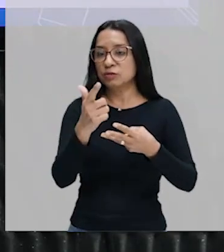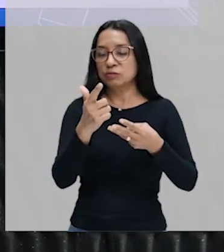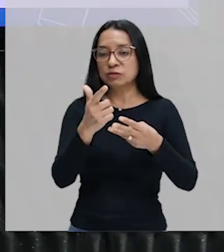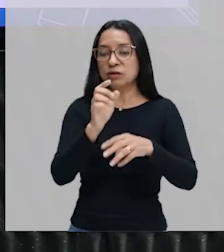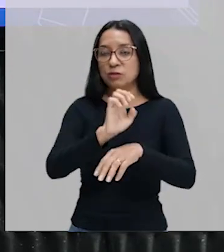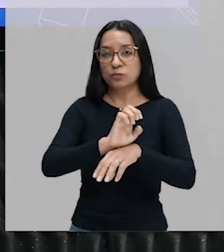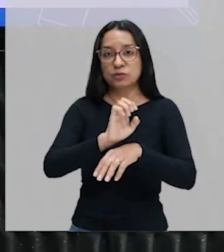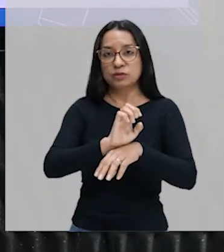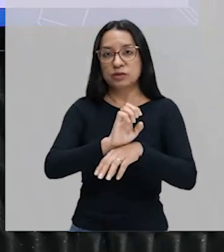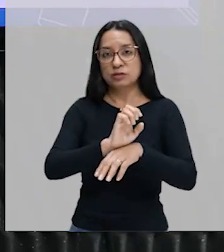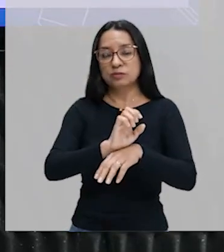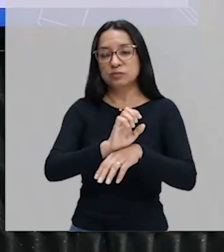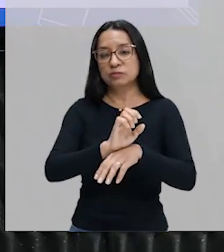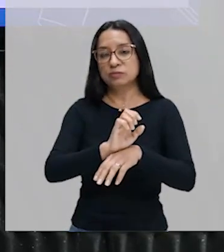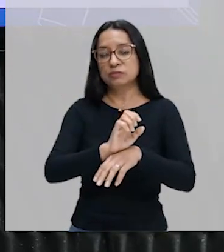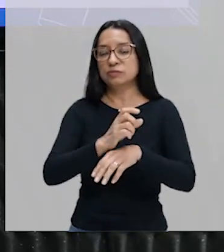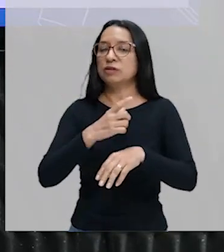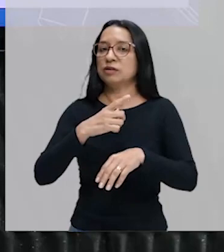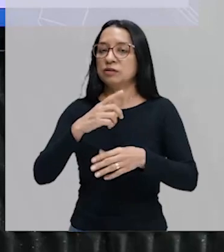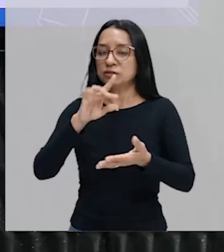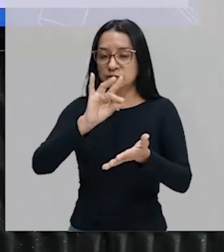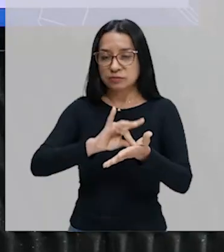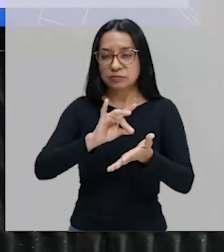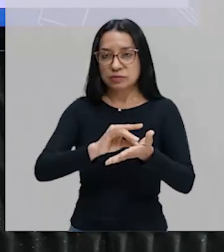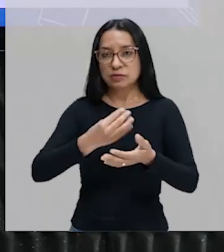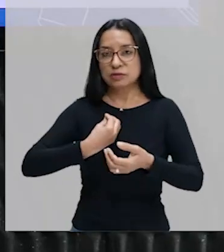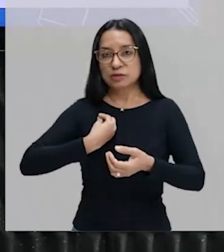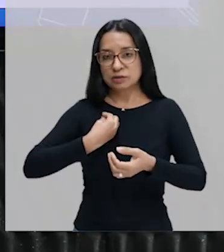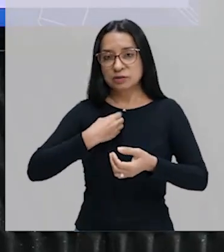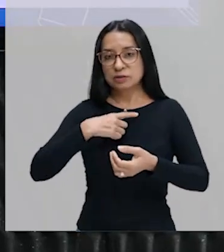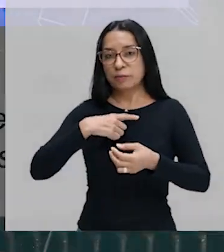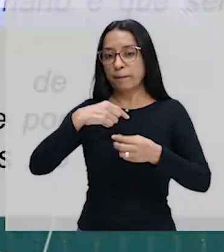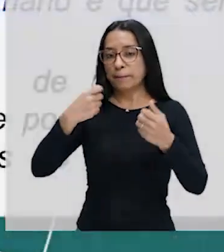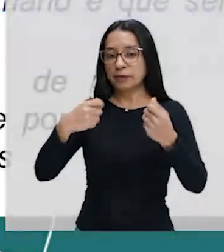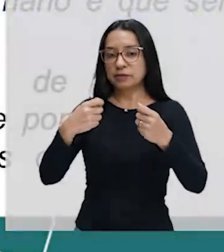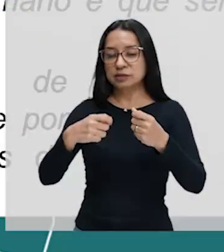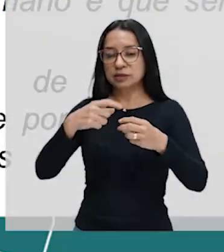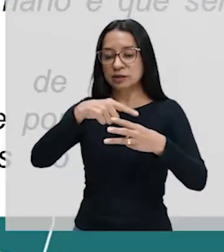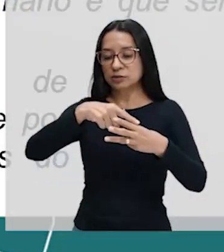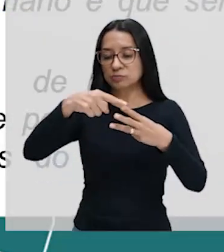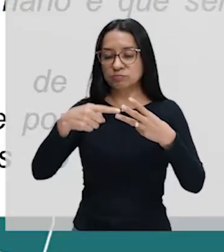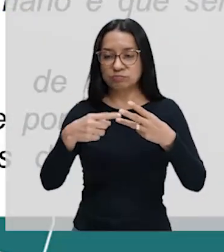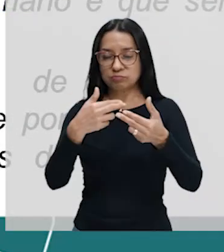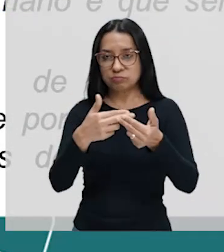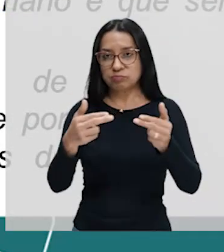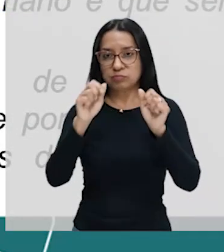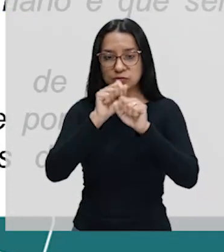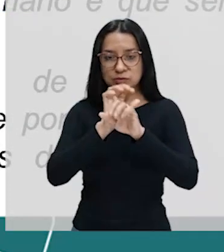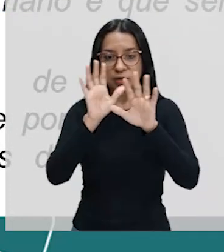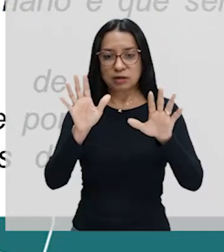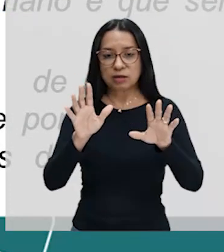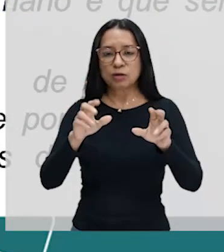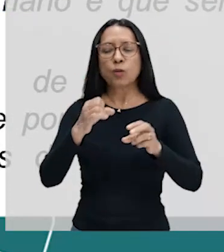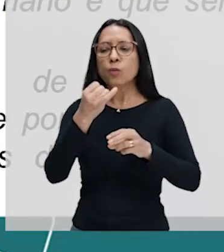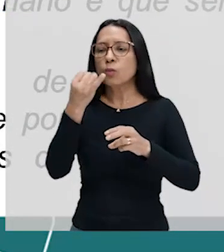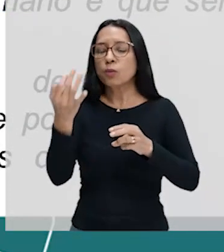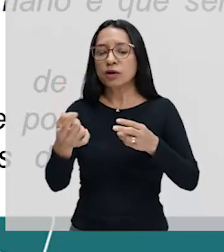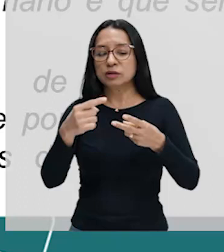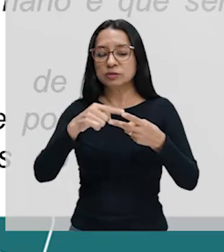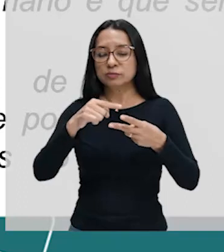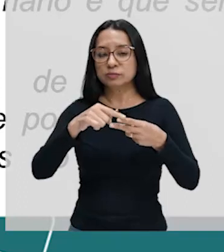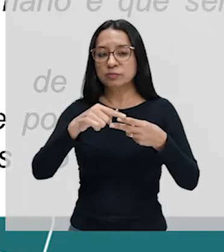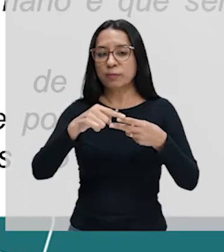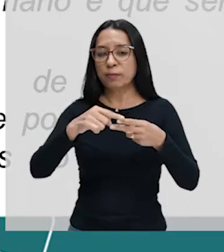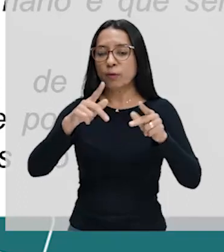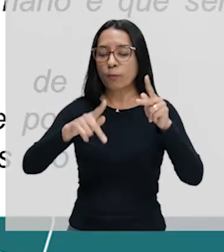para de fato existir, ele vai precisar desses três elementos claros. Que elementos são esses, Marcos? Quais são os elementos do Estado?